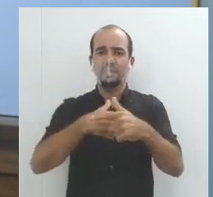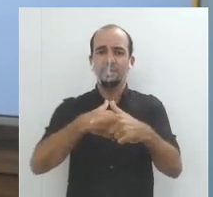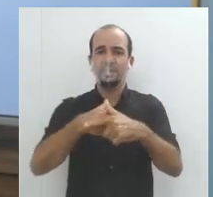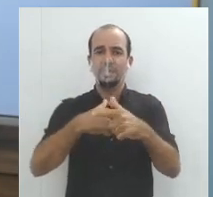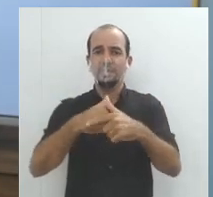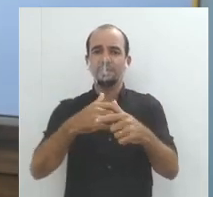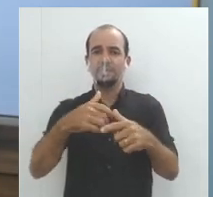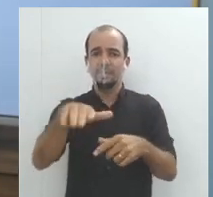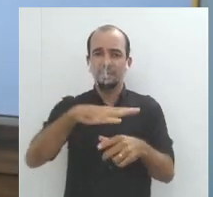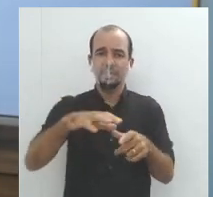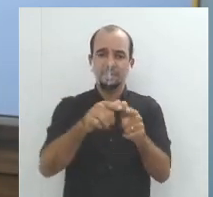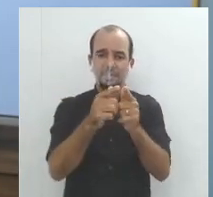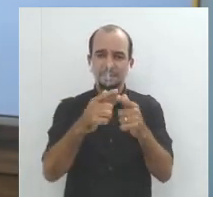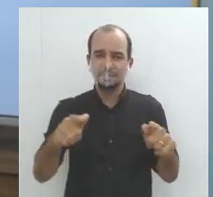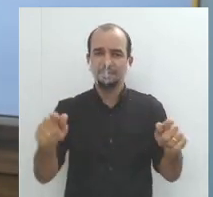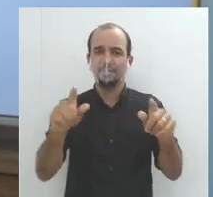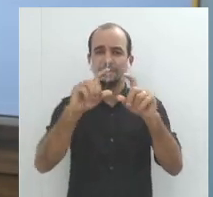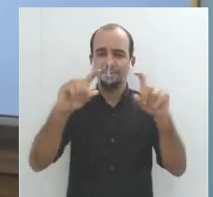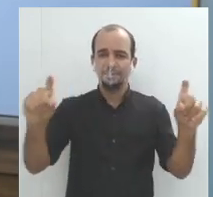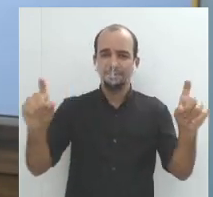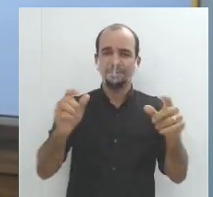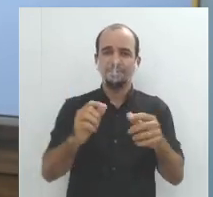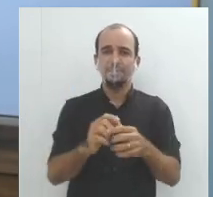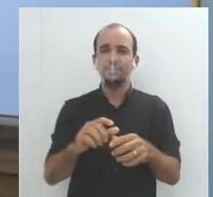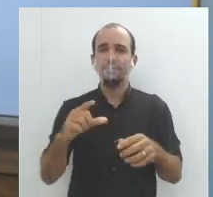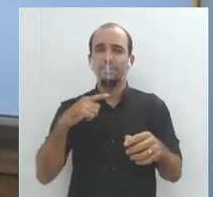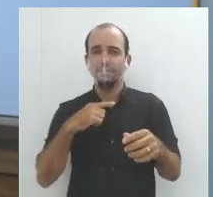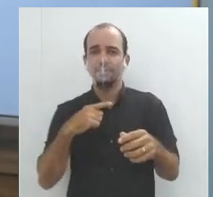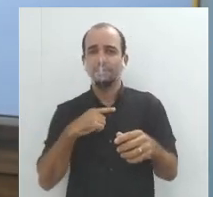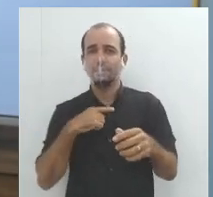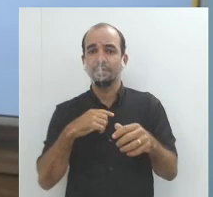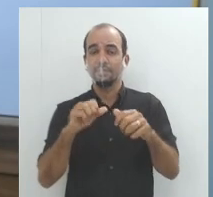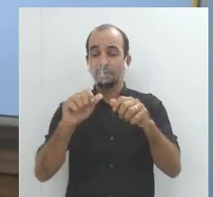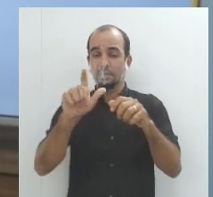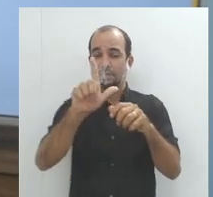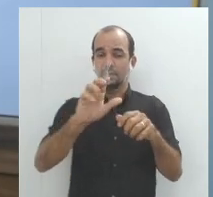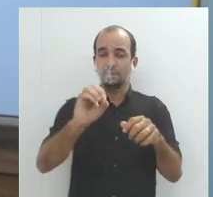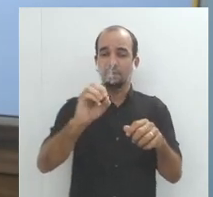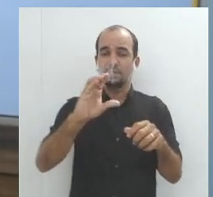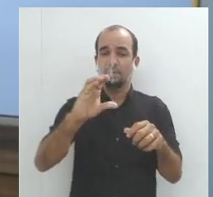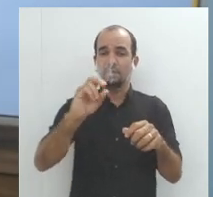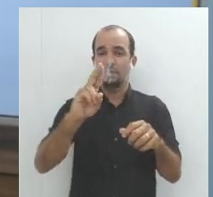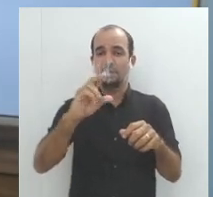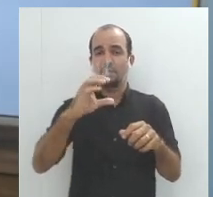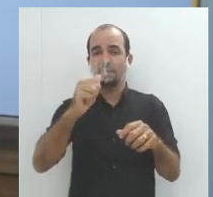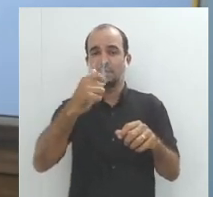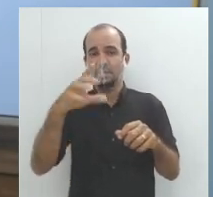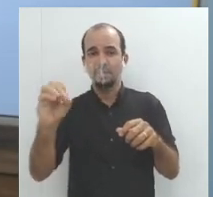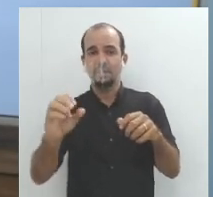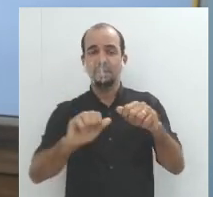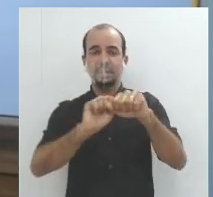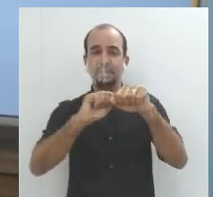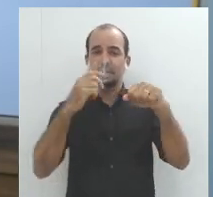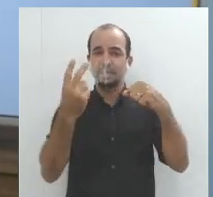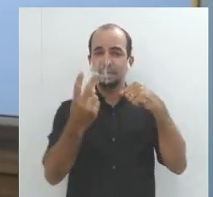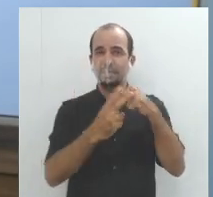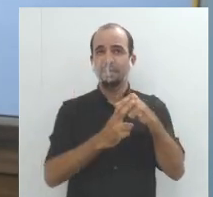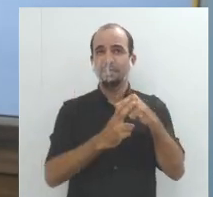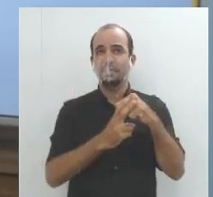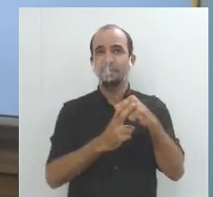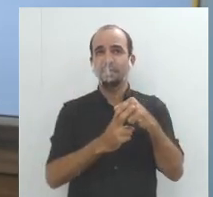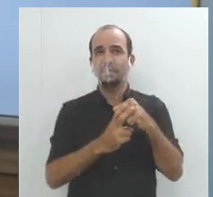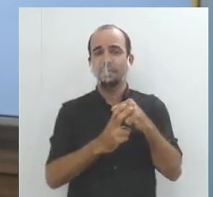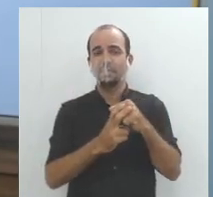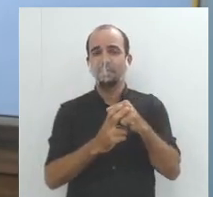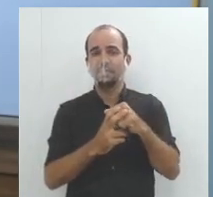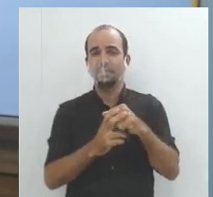No caso aí, temos as locuções adverbiais, tá certo? Geralmente, na sua maioria,